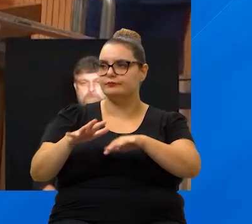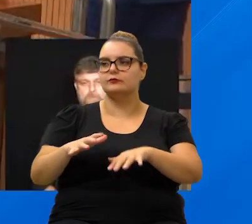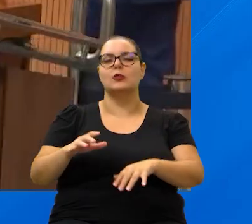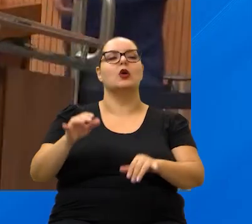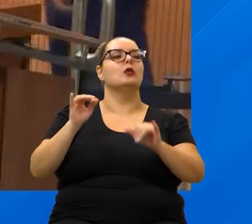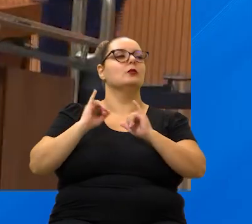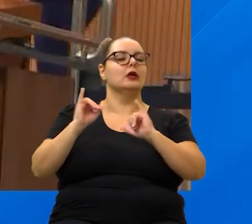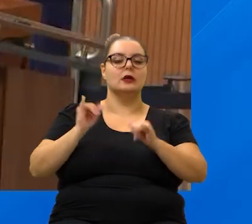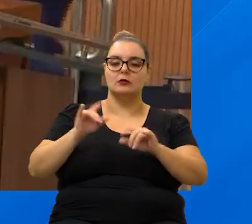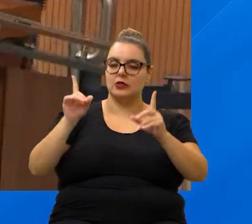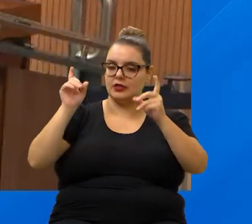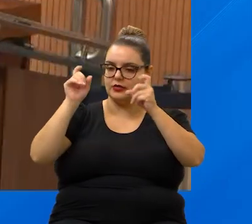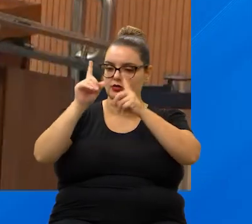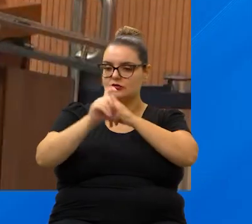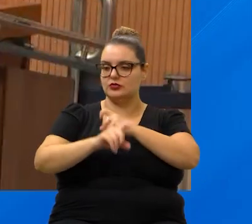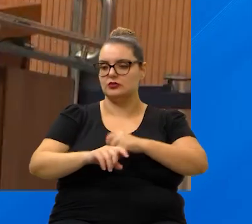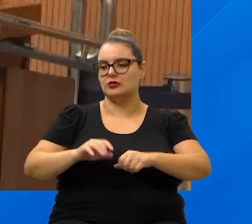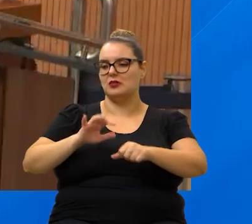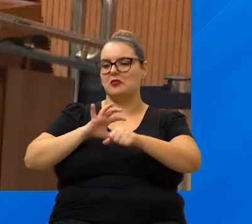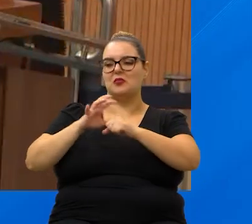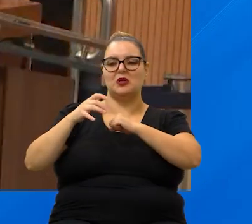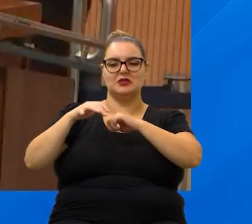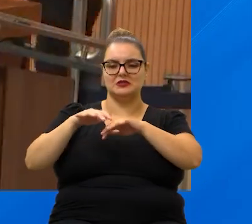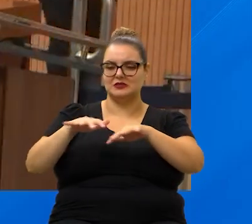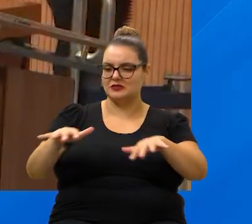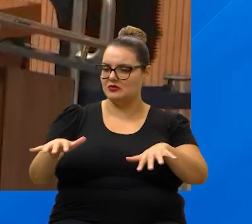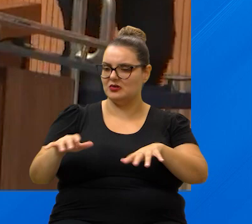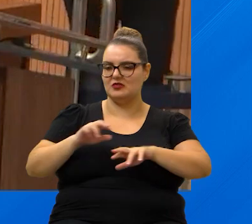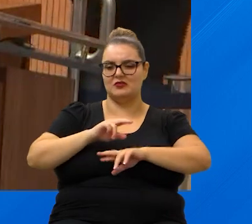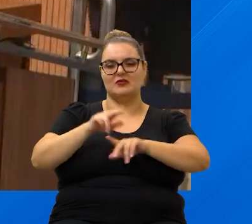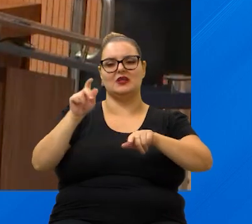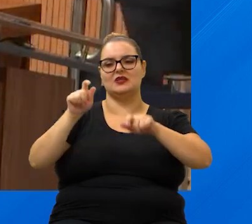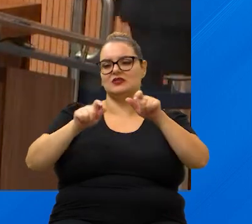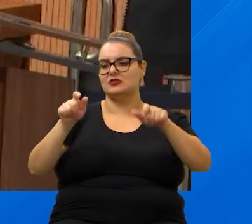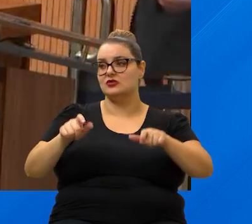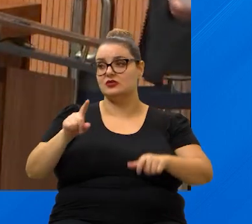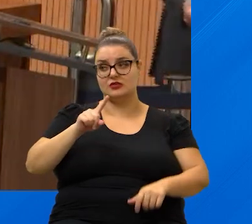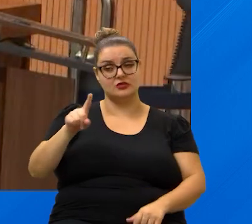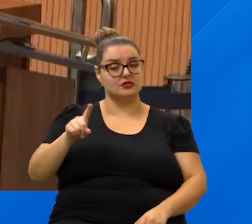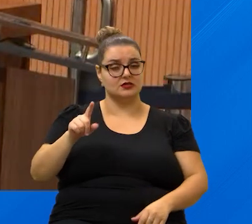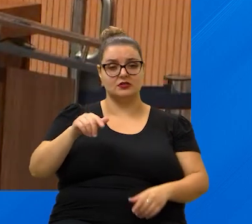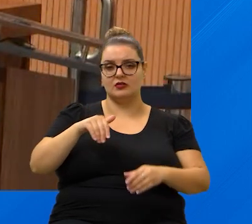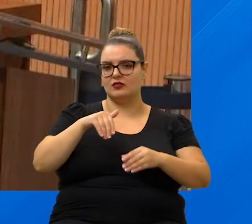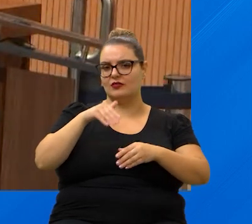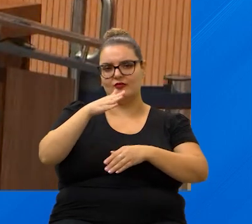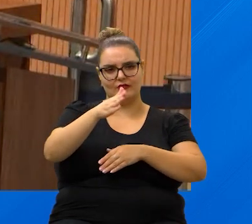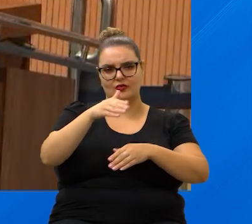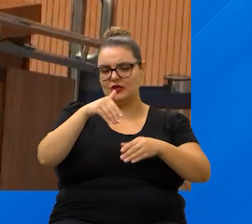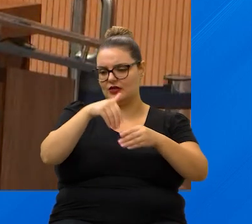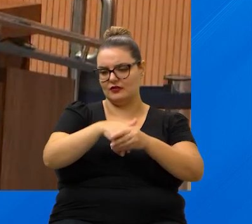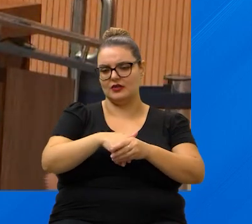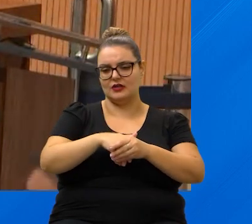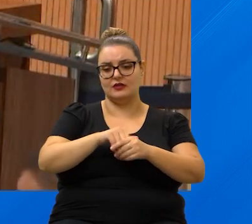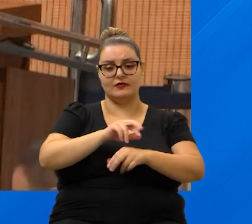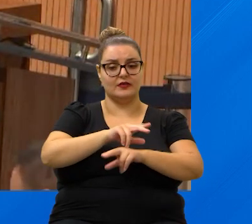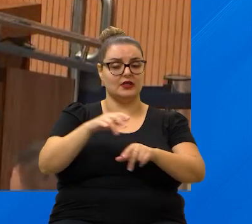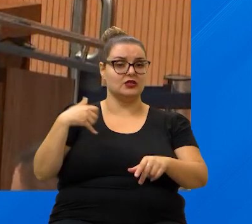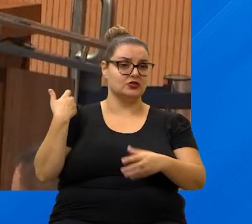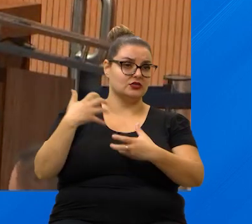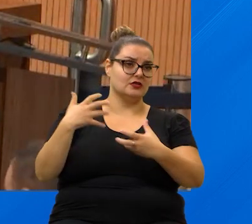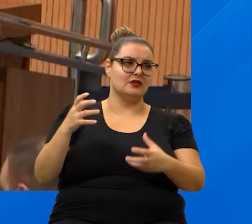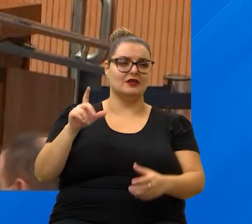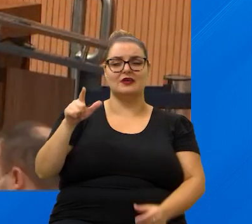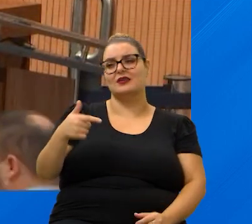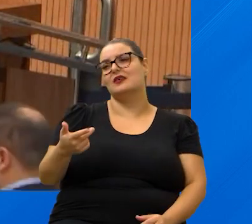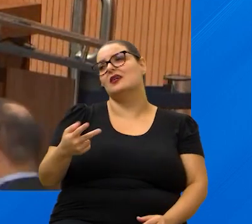campanha muito difícil pandemia né Muitas pessoas não foram votar muitos da terceira idade que depois